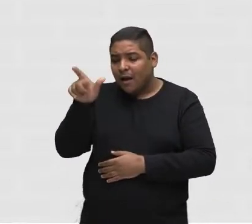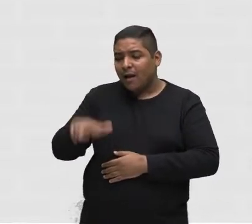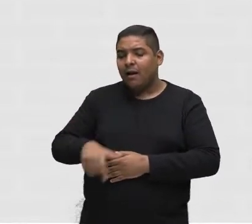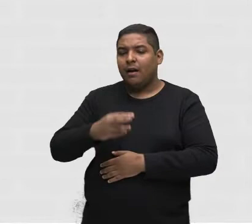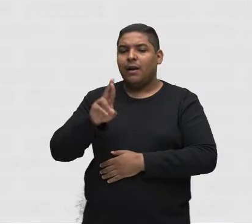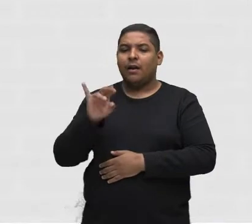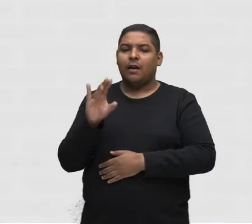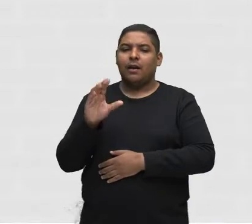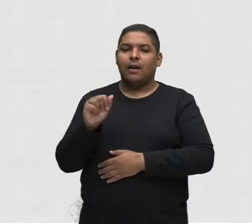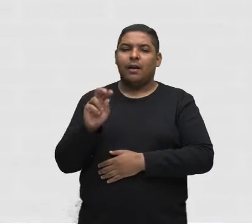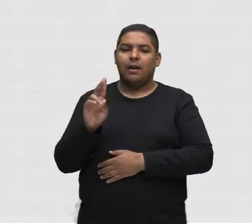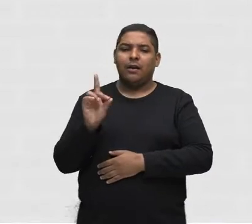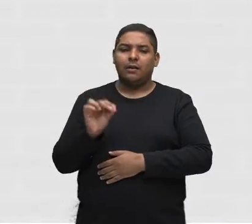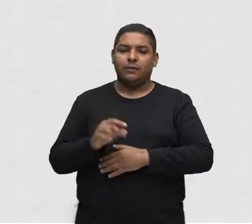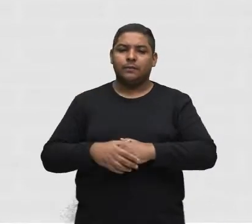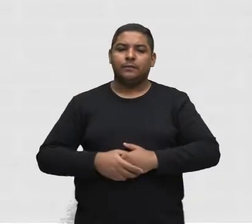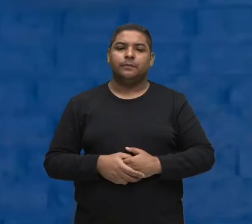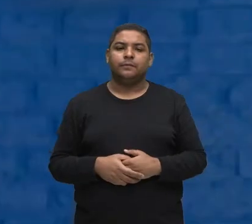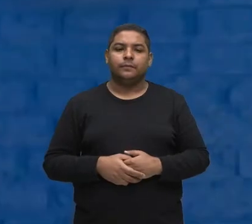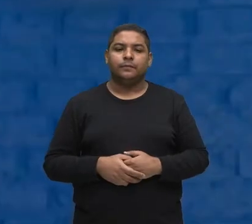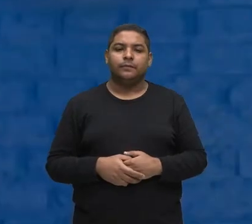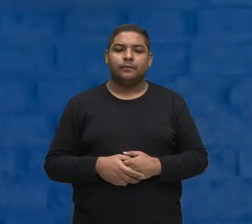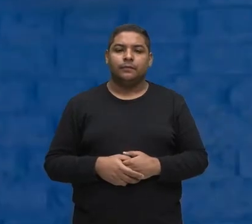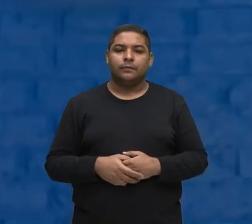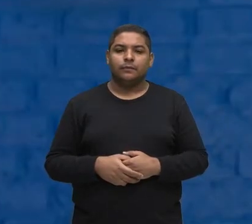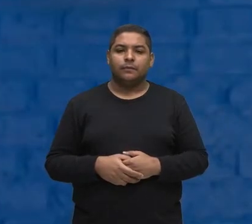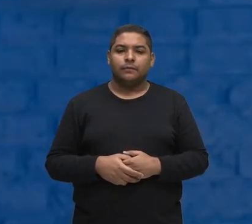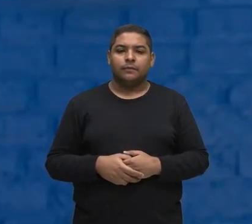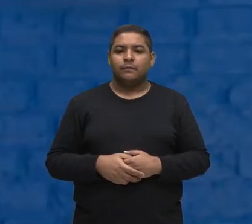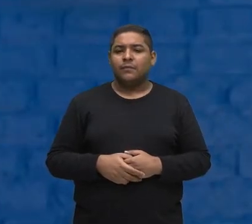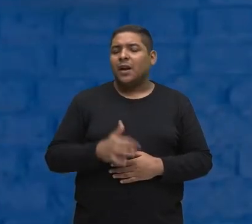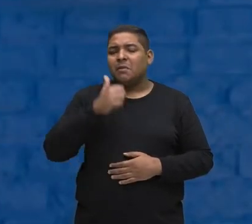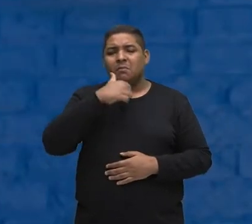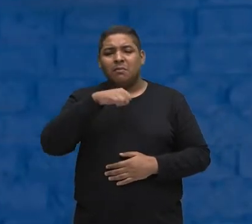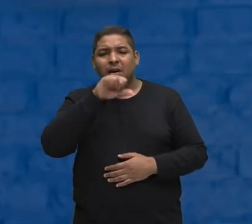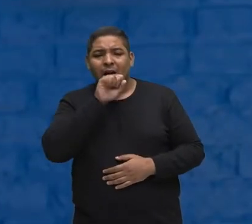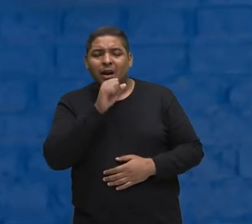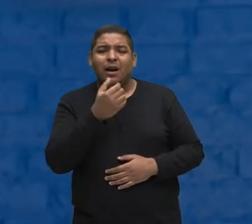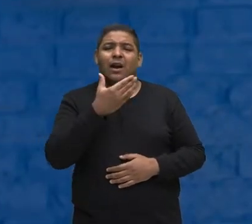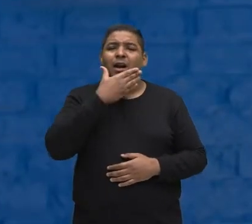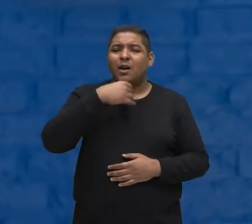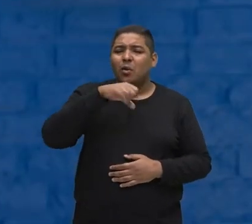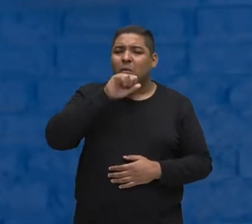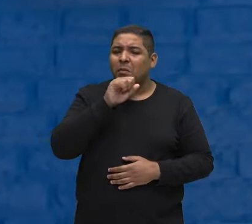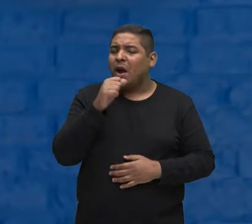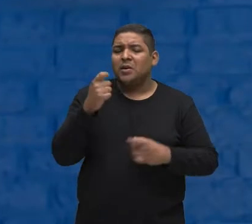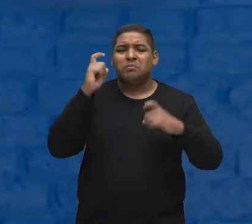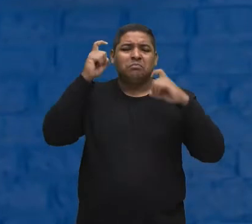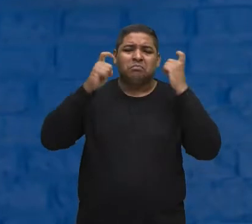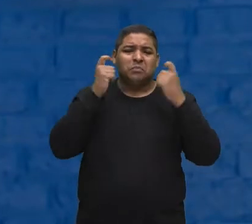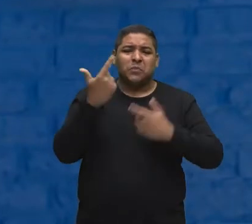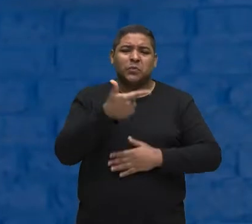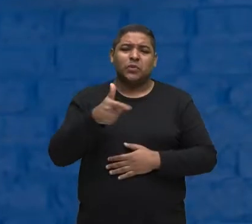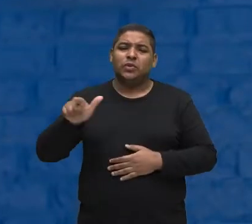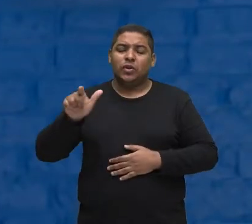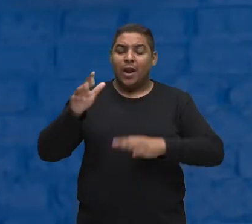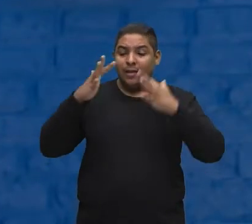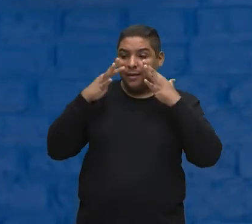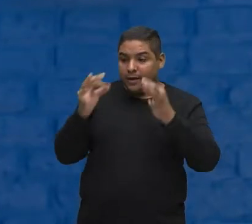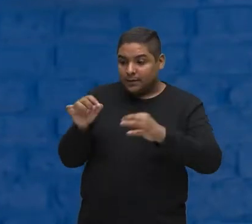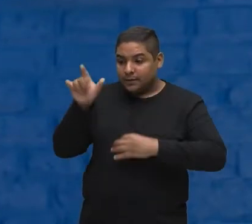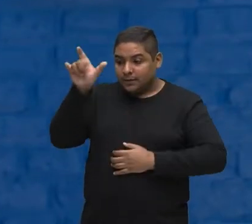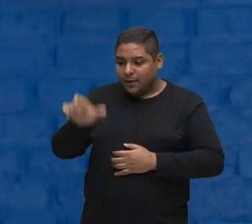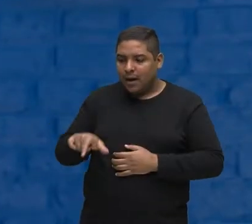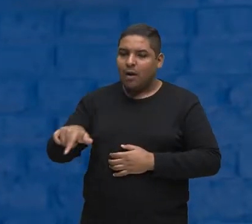seja, o Ricardo estava sem mãe, o pai sempre ocupado com as suas atividades, então não tinha atenção para